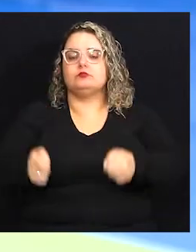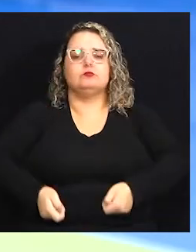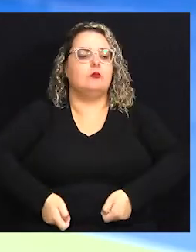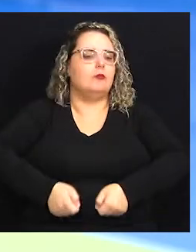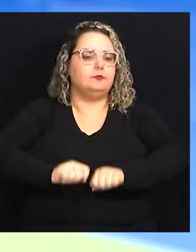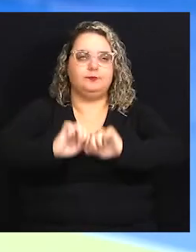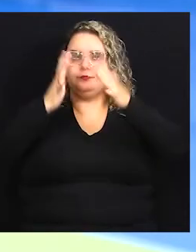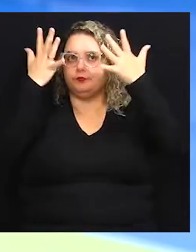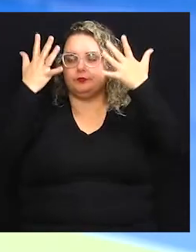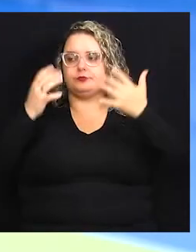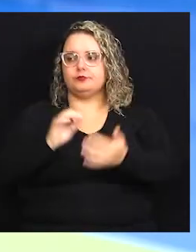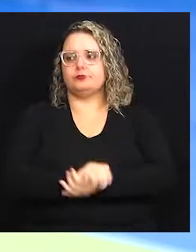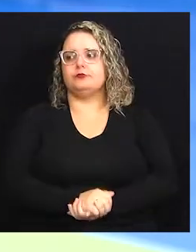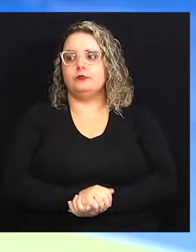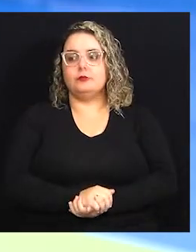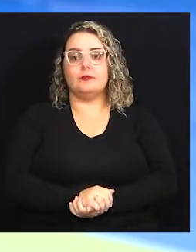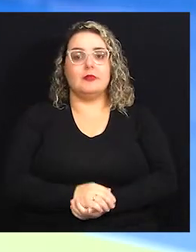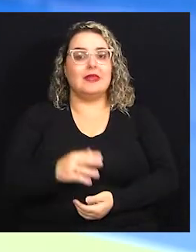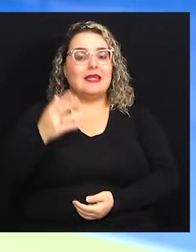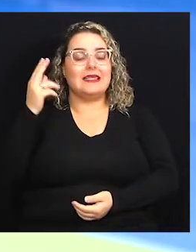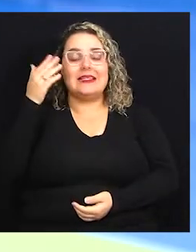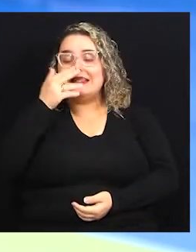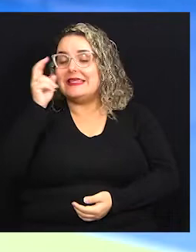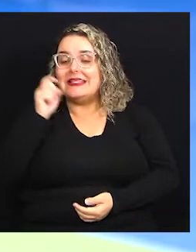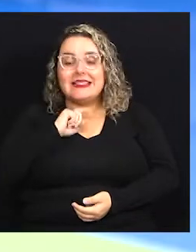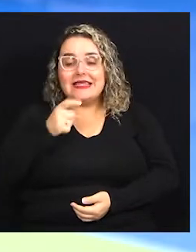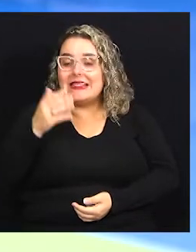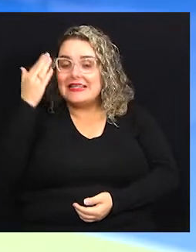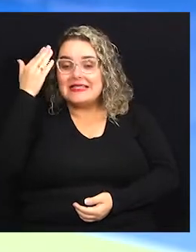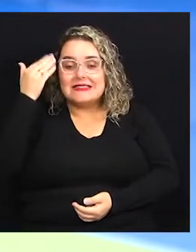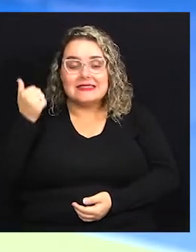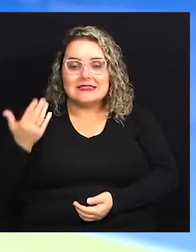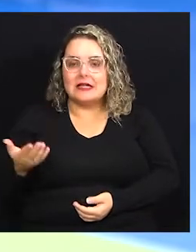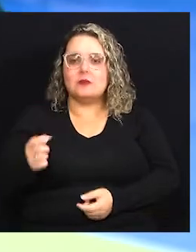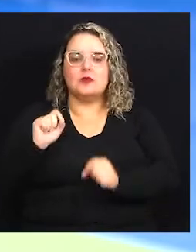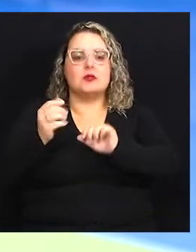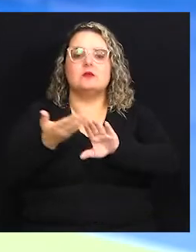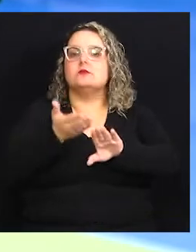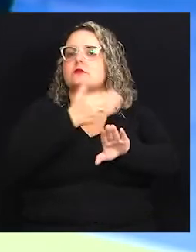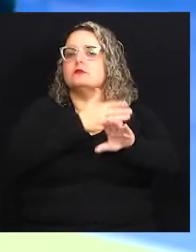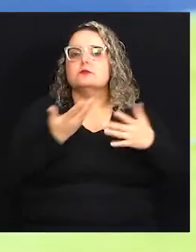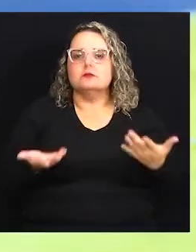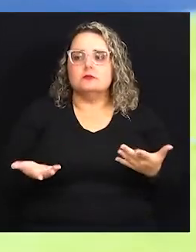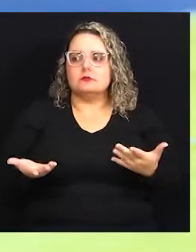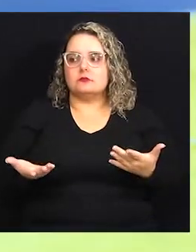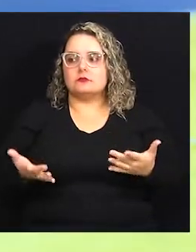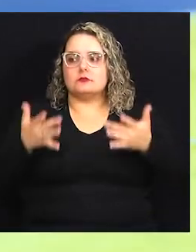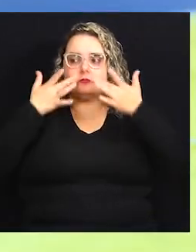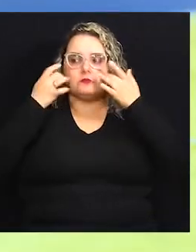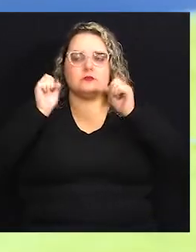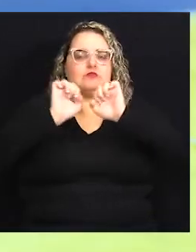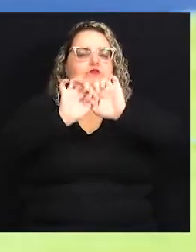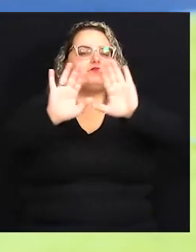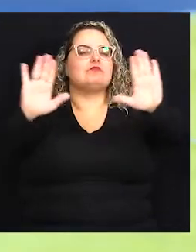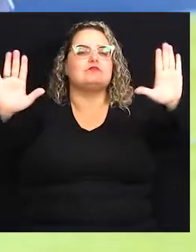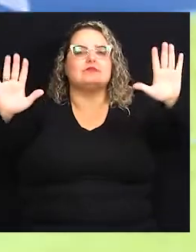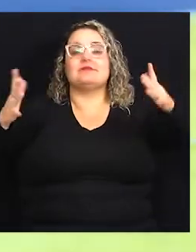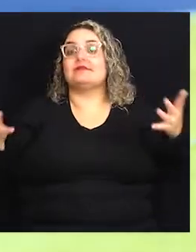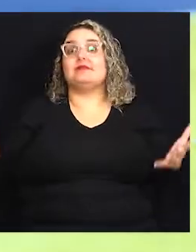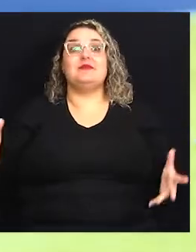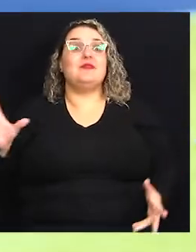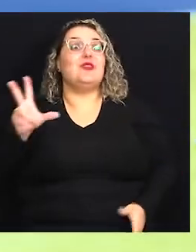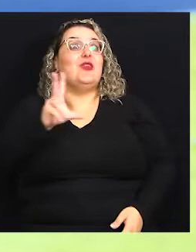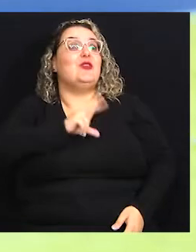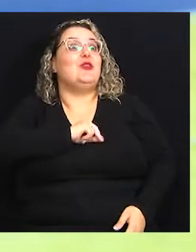Enquanto as cortinas estão fechadas, ninguém sabe o que ocorre por trás dela. As cortinas se abrem, você acha tudo lindo e maravilhoso. Vê o espetáculo, vai para casa e